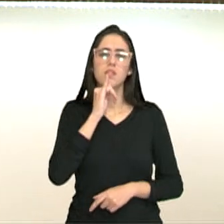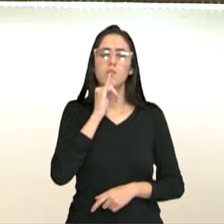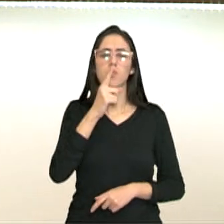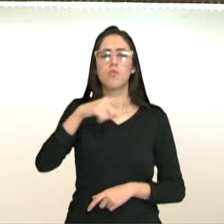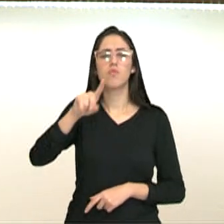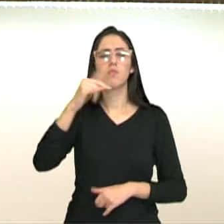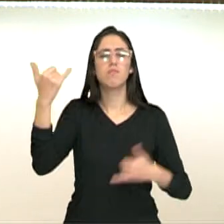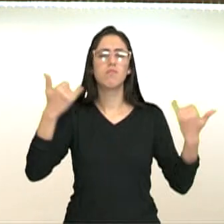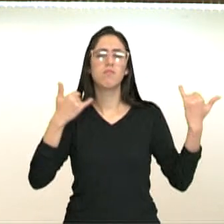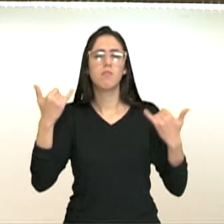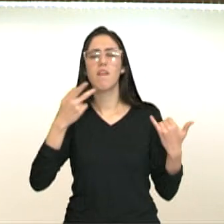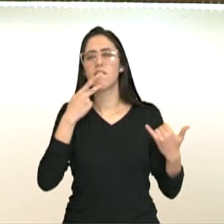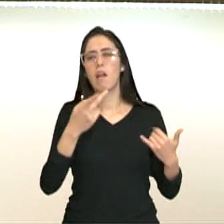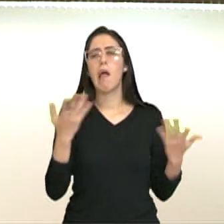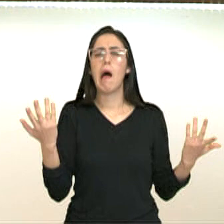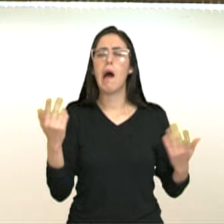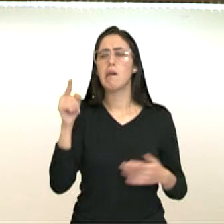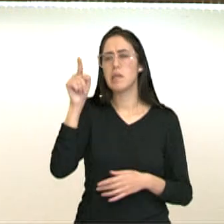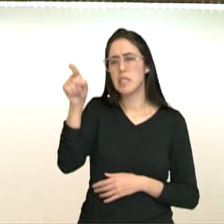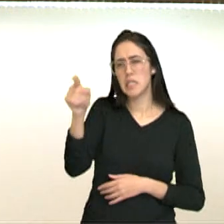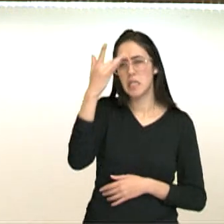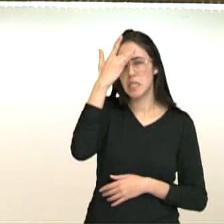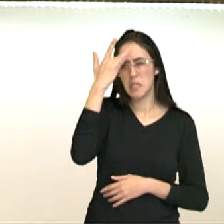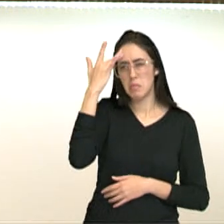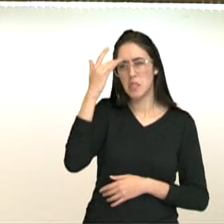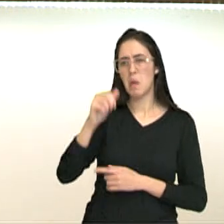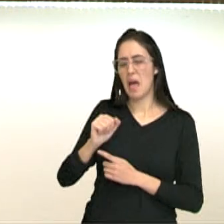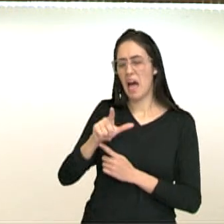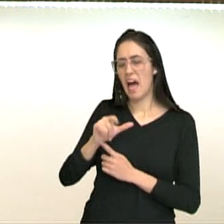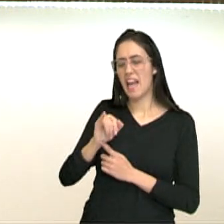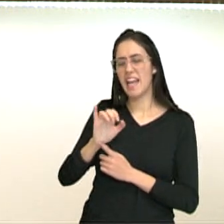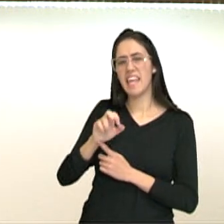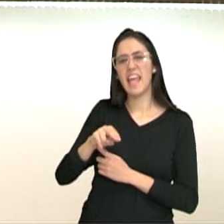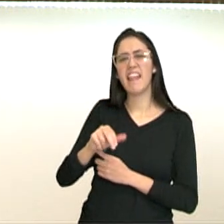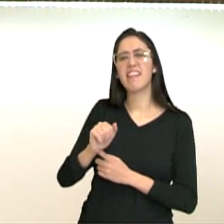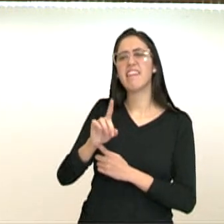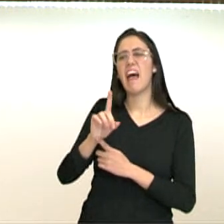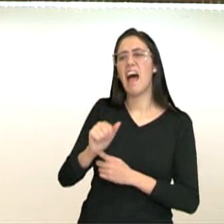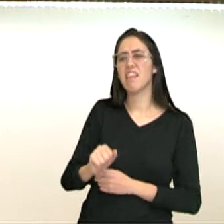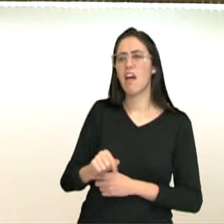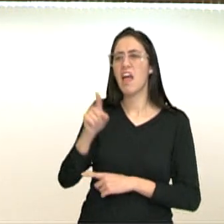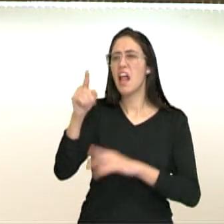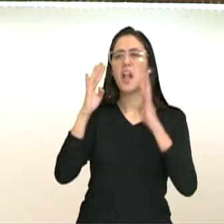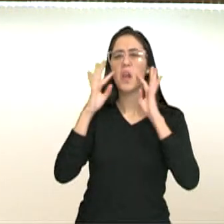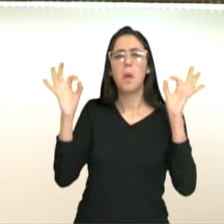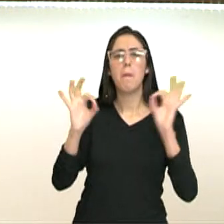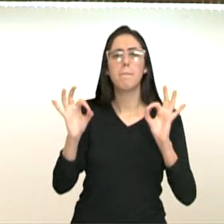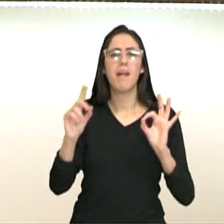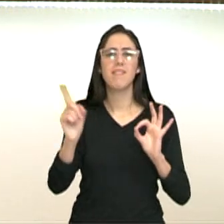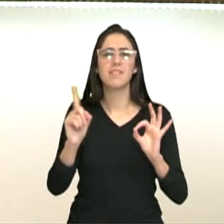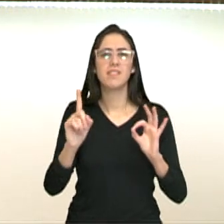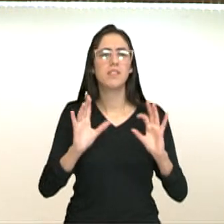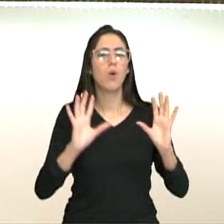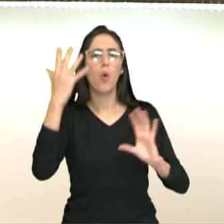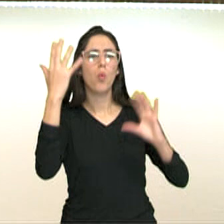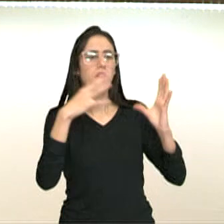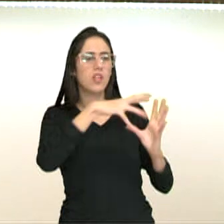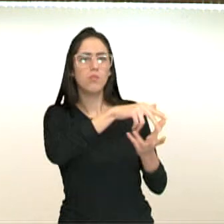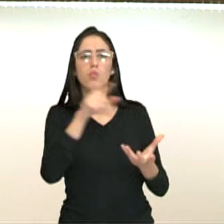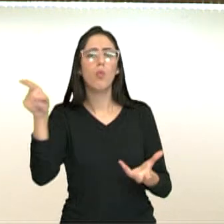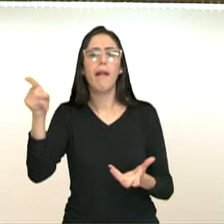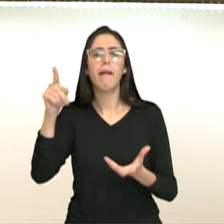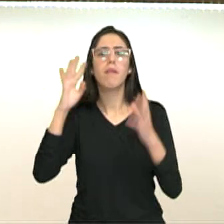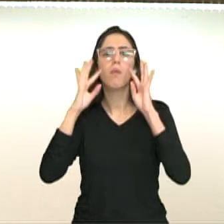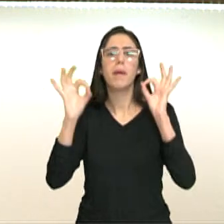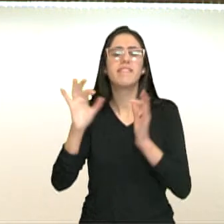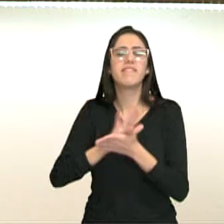assim, tal pessoa está alienada do mundo, ela não está prestando atenção, ela não está entendendo o que está acontecendo. Então, tem um pouco